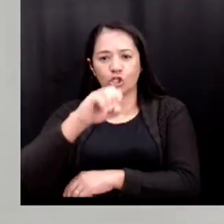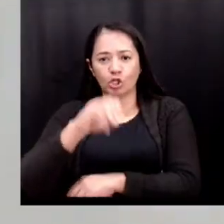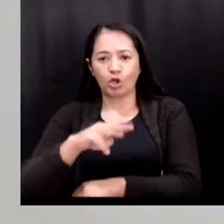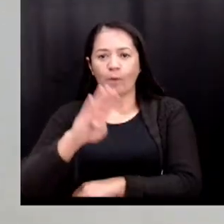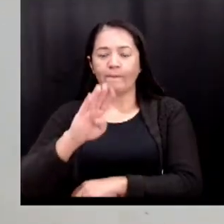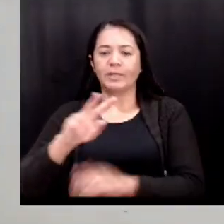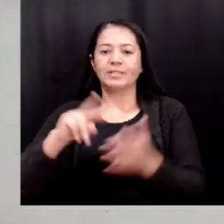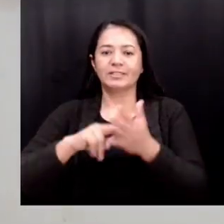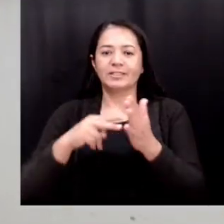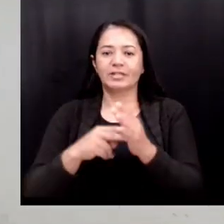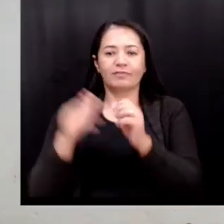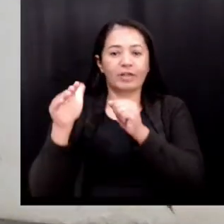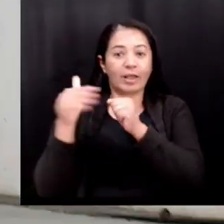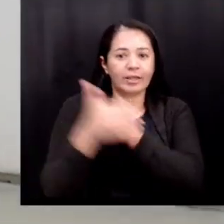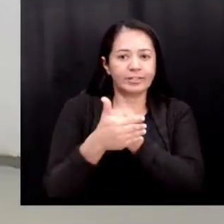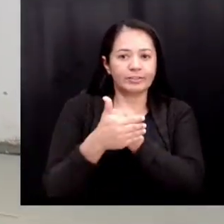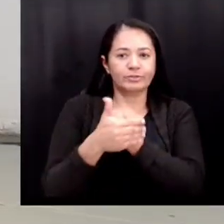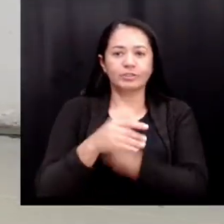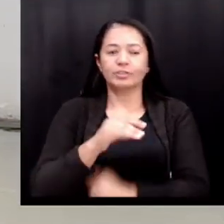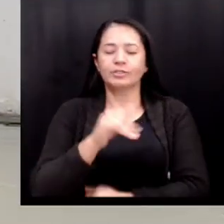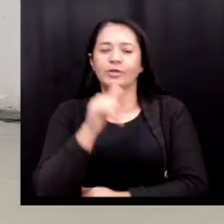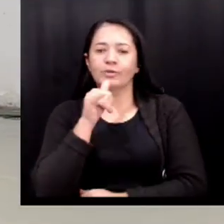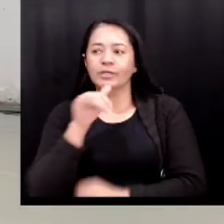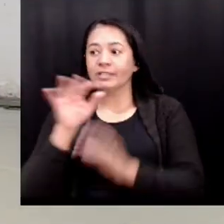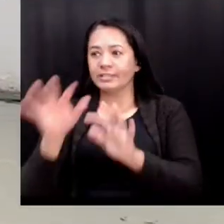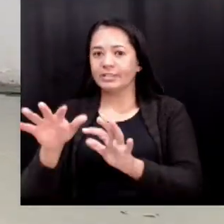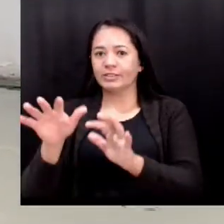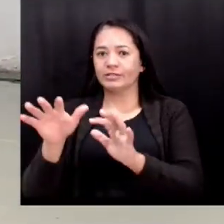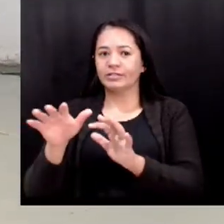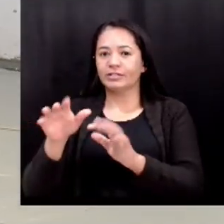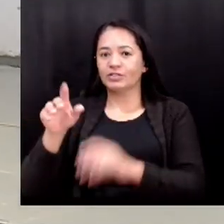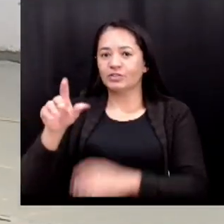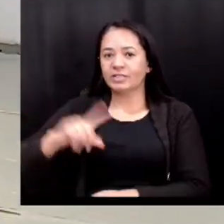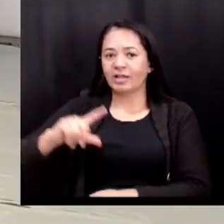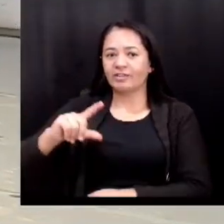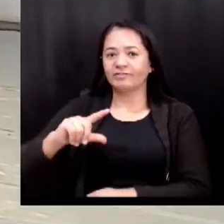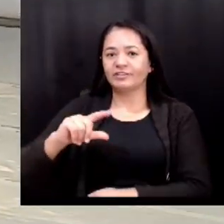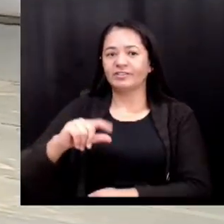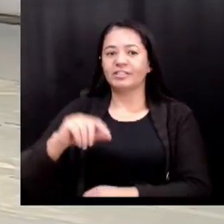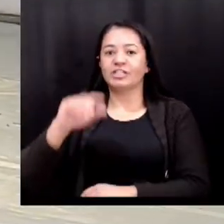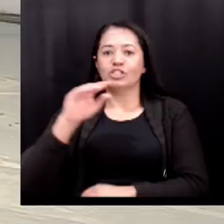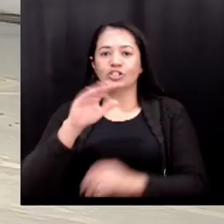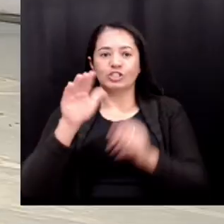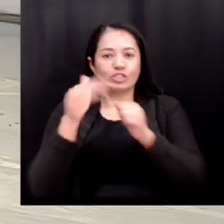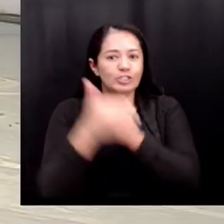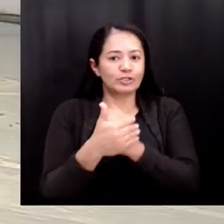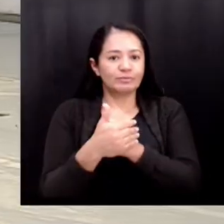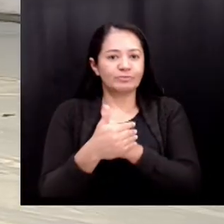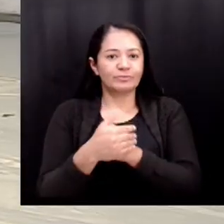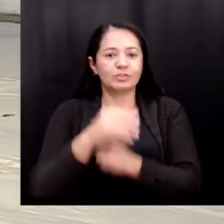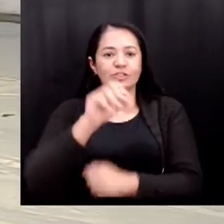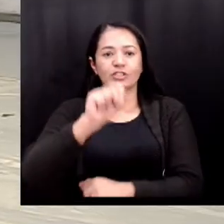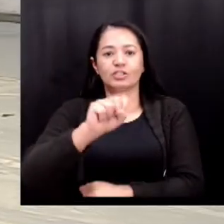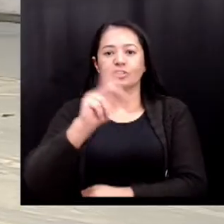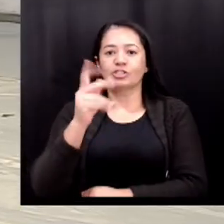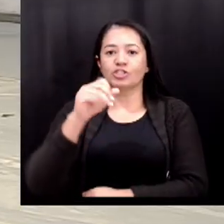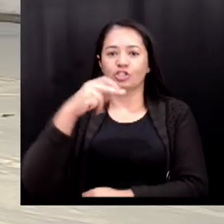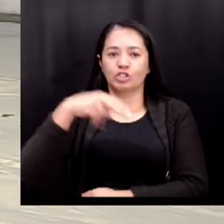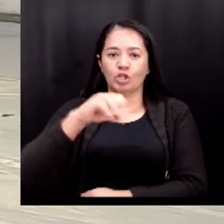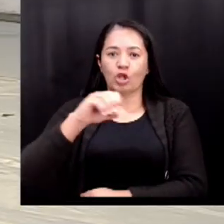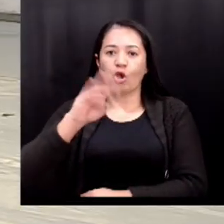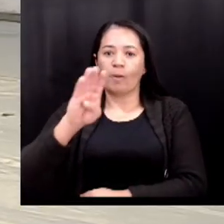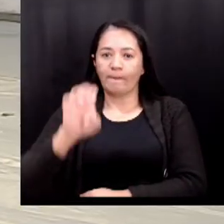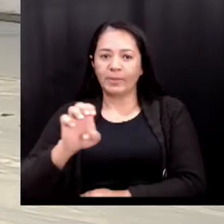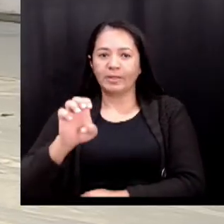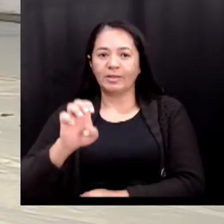por exemplo, isso estava shinobi, isso estava escondido. O Shinobi no Jutsu, a tradução literal é a